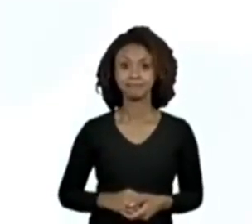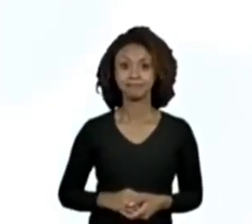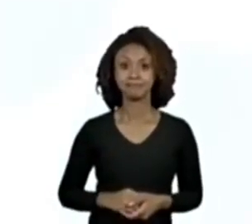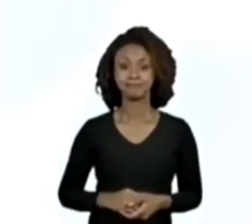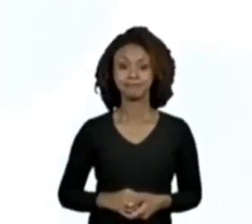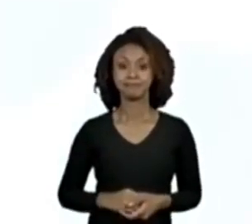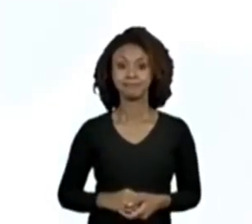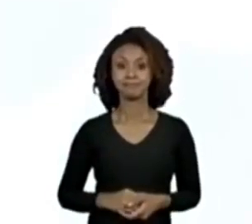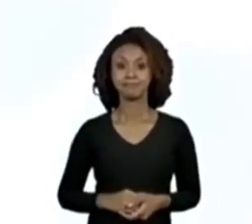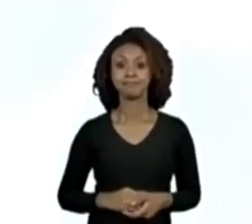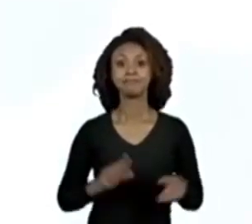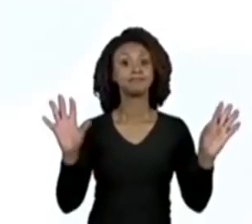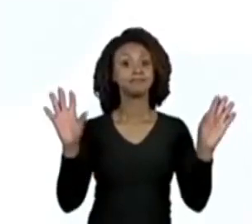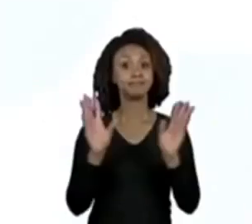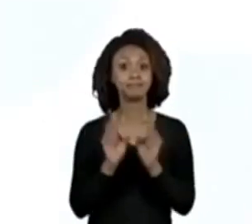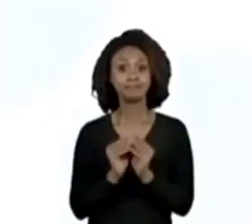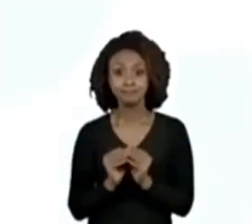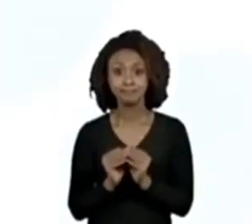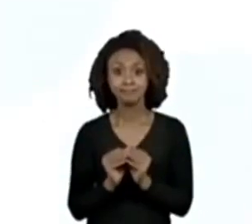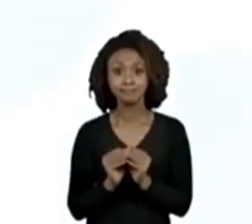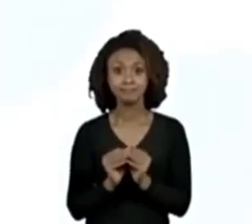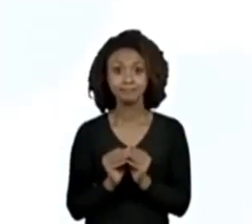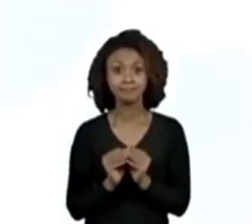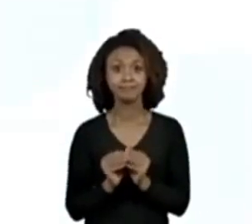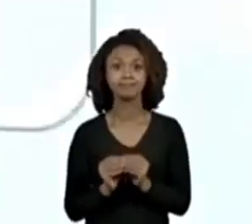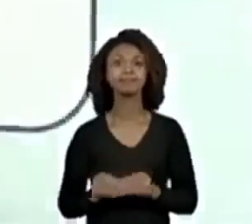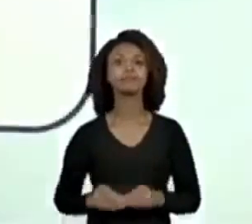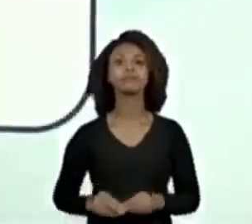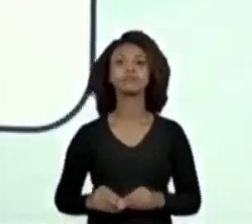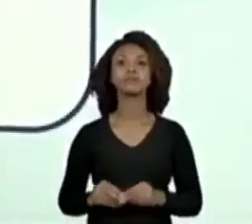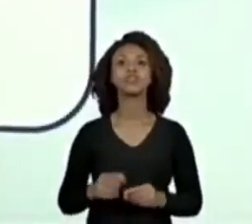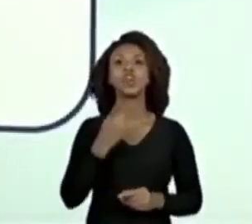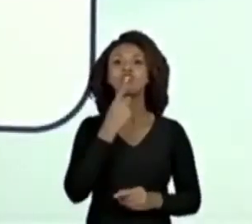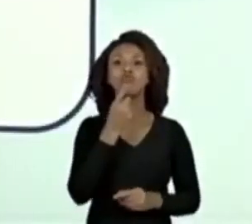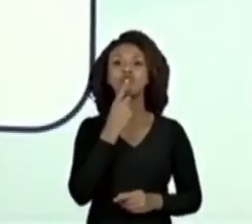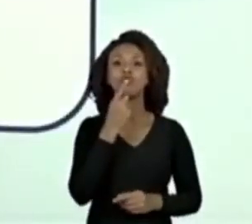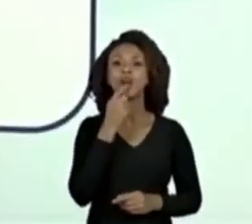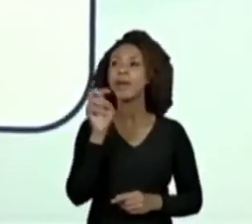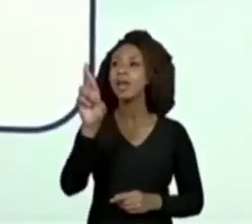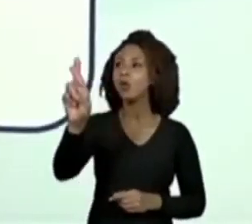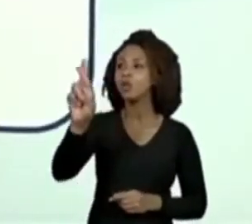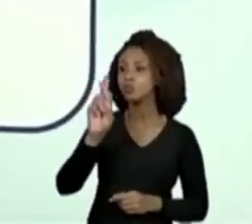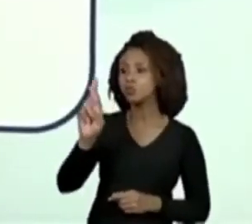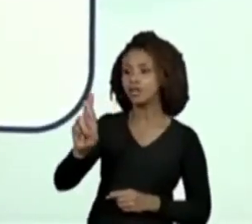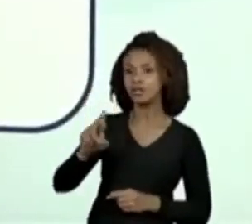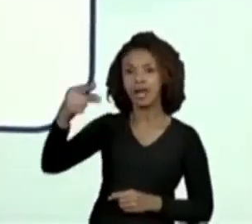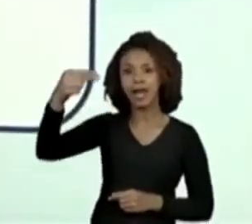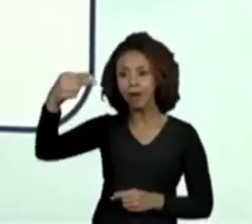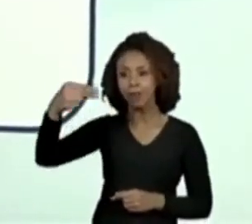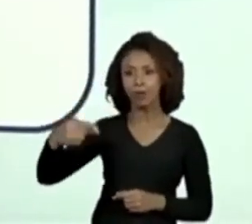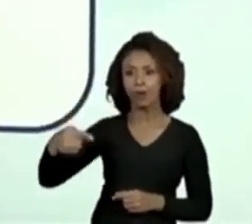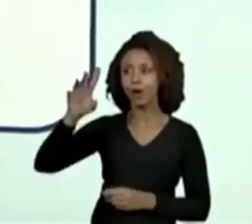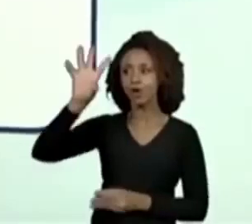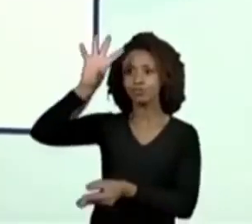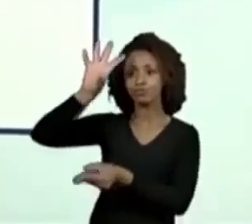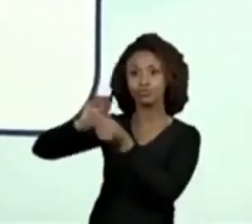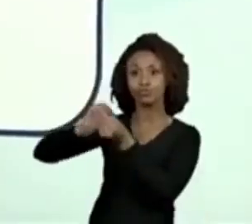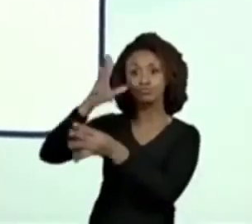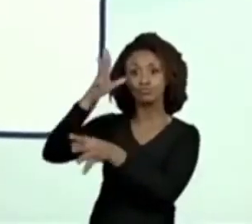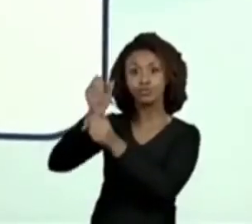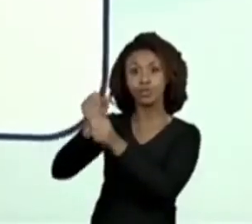E vai ter, somar os resultados dessas duas multiplicações e vai ter o total de 2 dúzias. Mas ainda